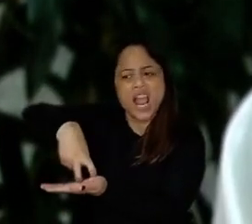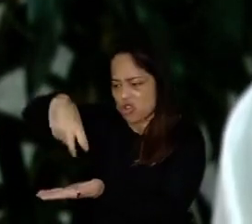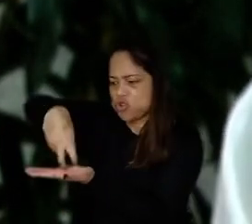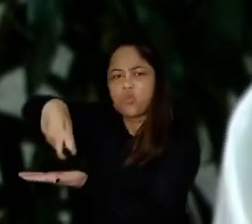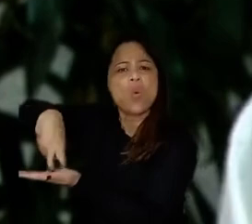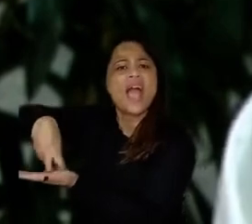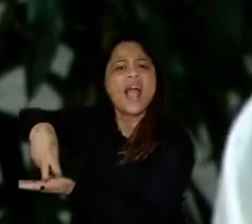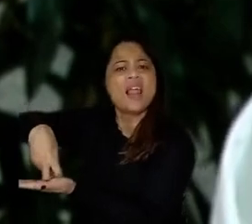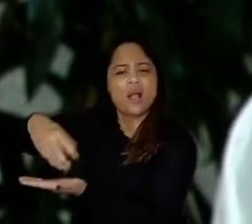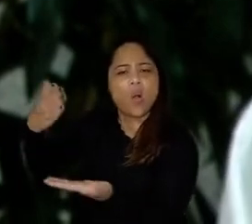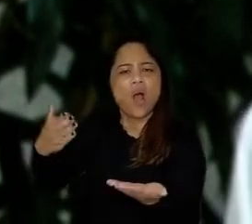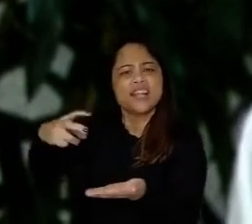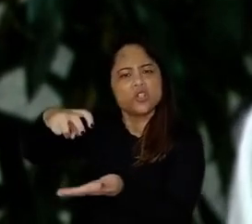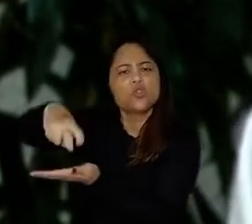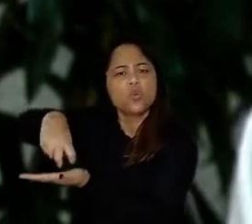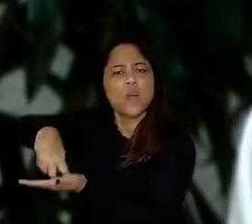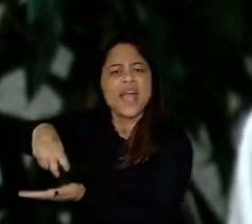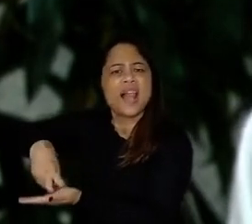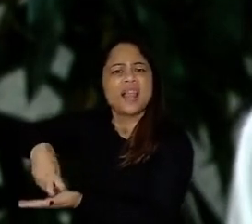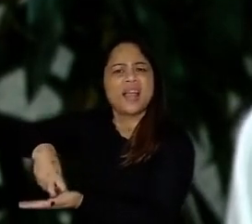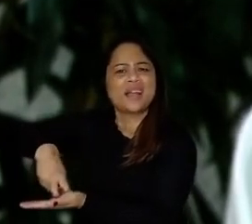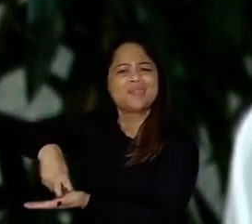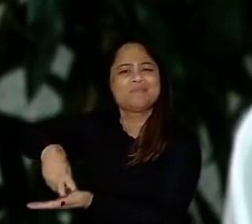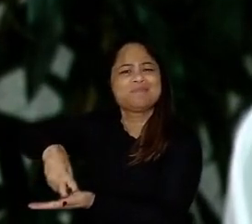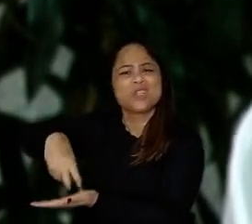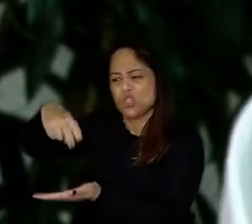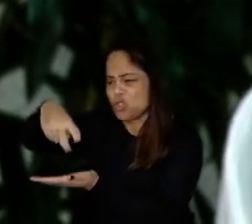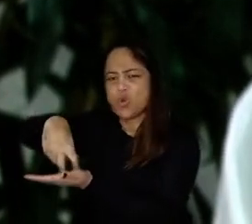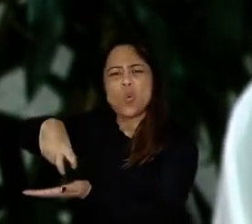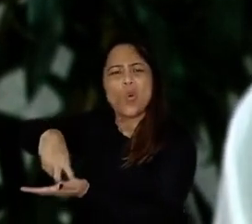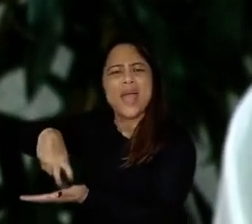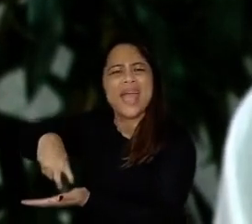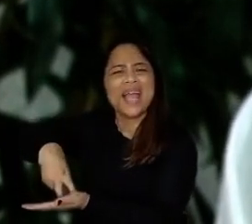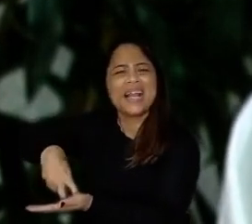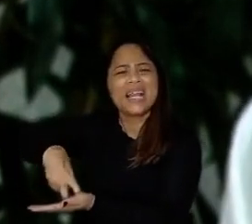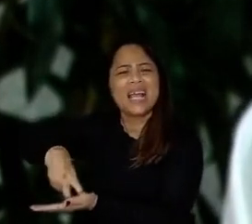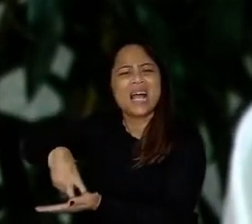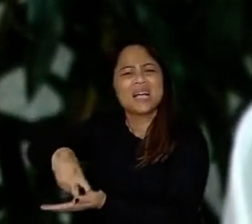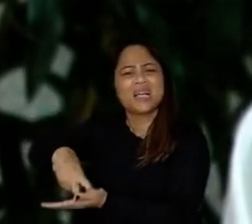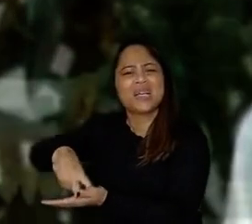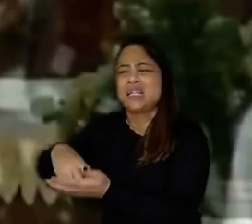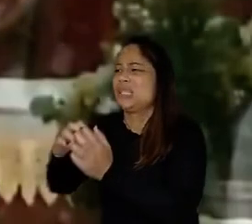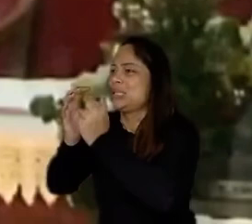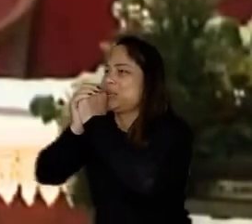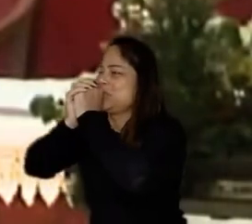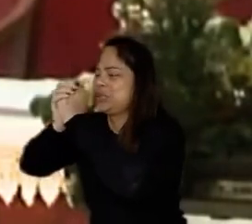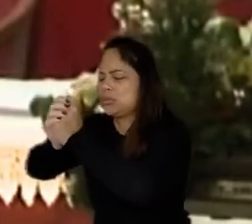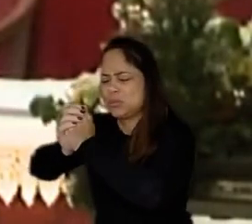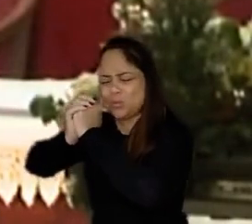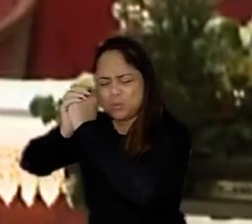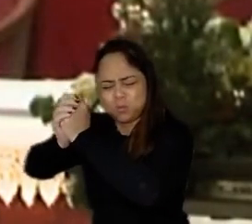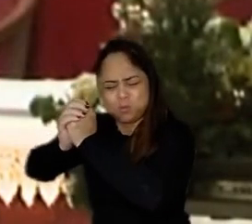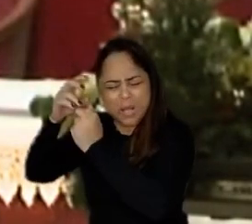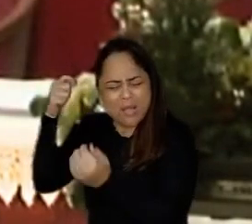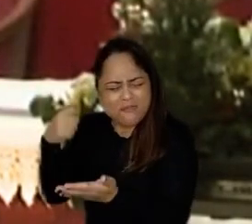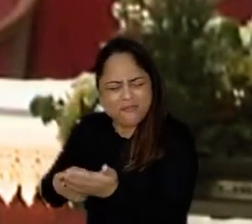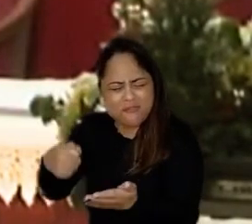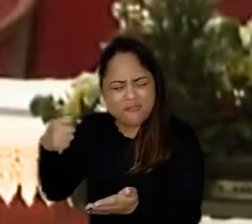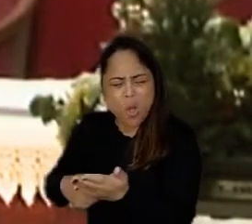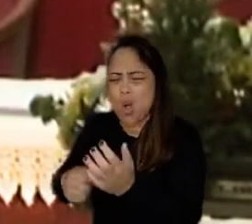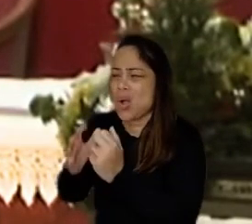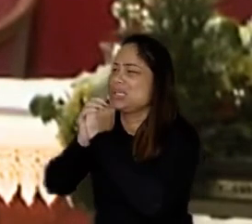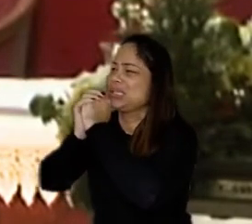a sua voz. Nós estamos com máscara, ultrapassa o limite da máscara. Isso é esforço, gente.